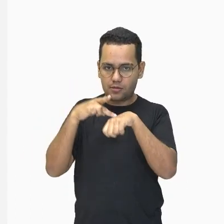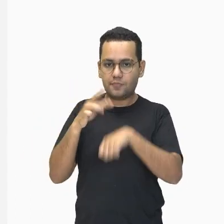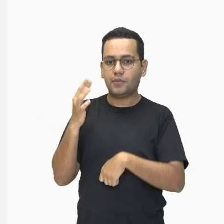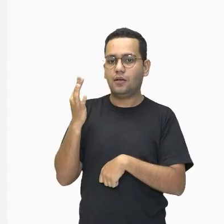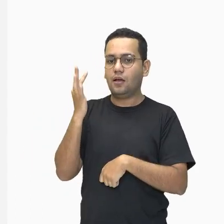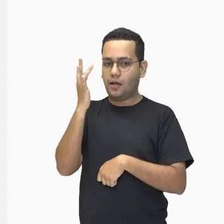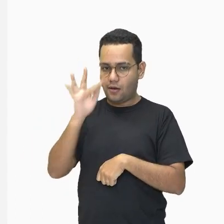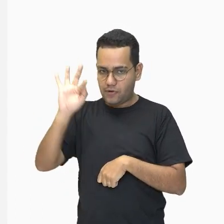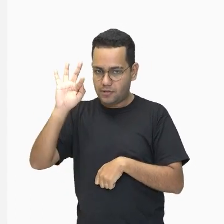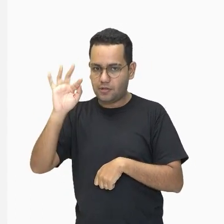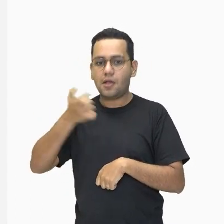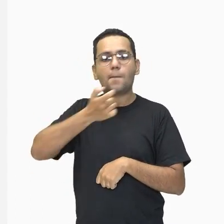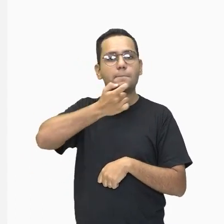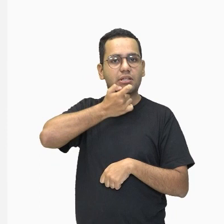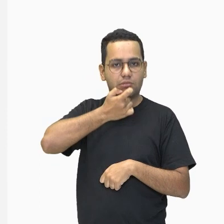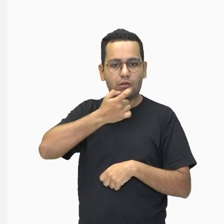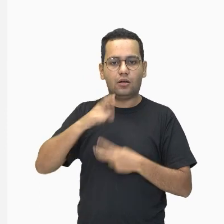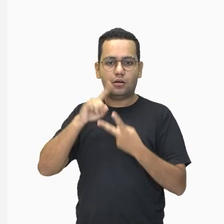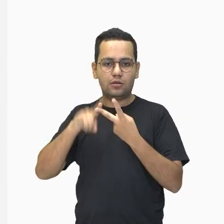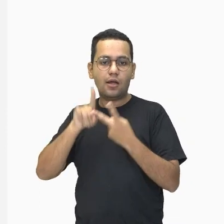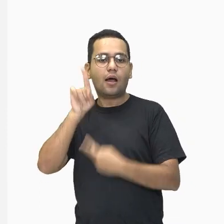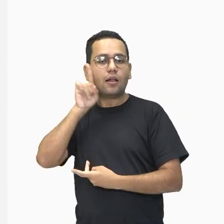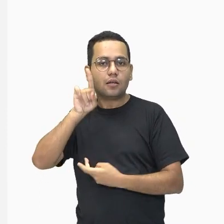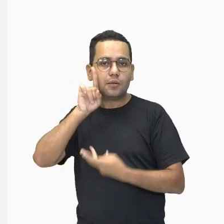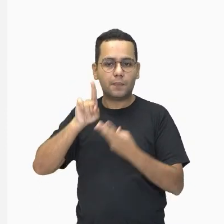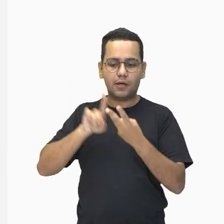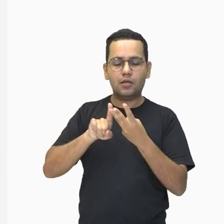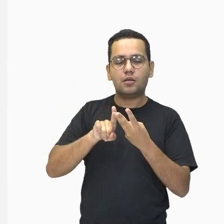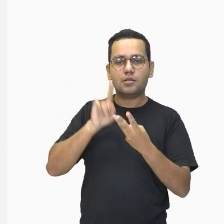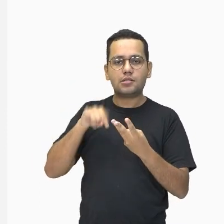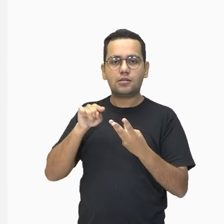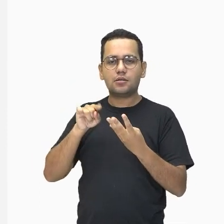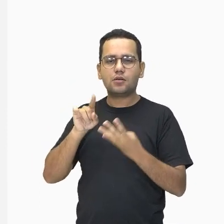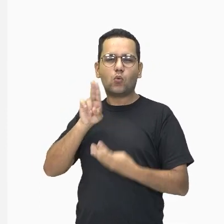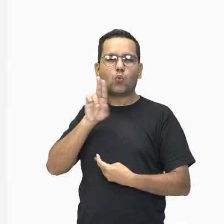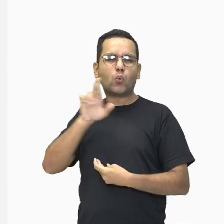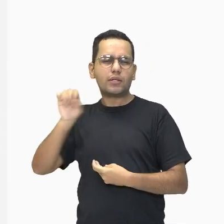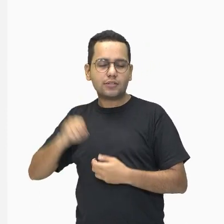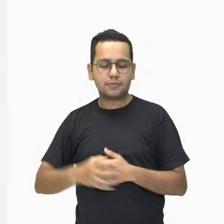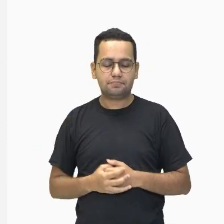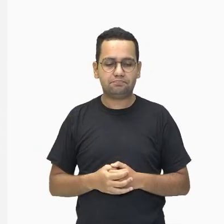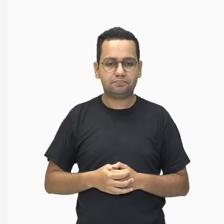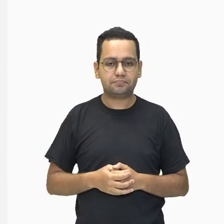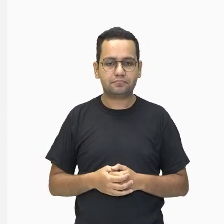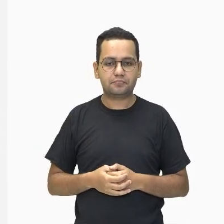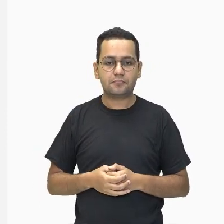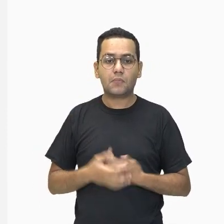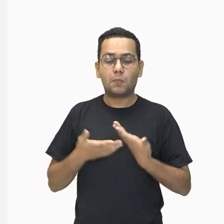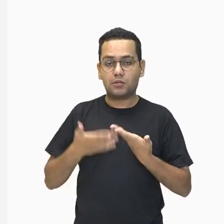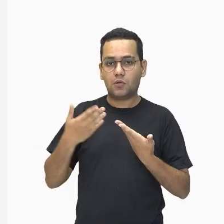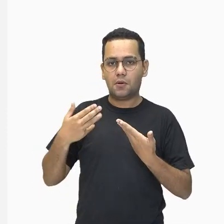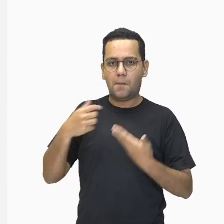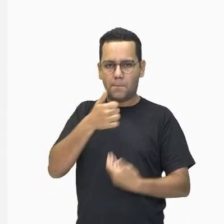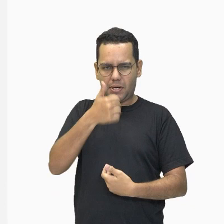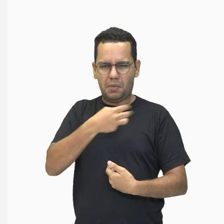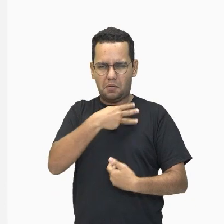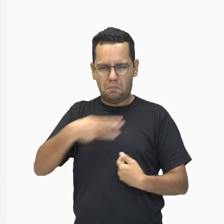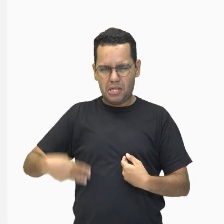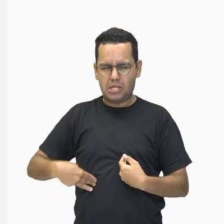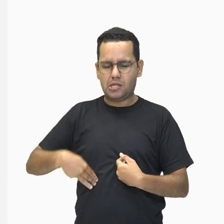britânicos, norte-americanos e soviéticos. Galera, o primeiro-ministro inglês, Clement Attlee,